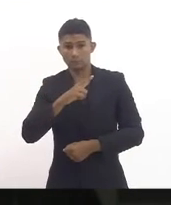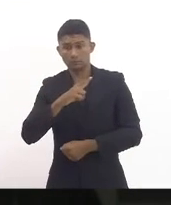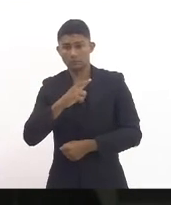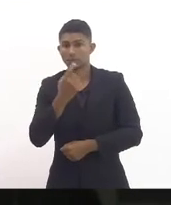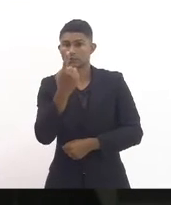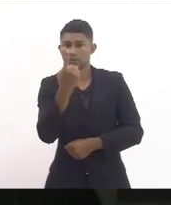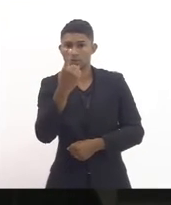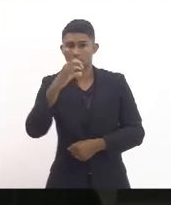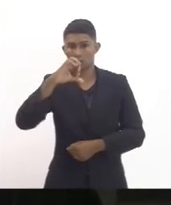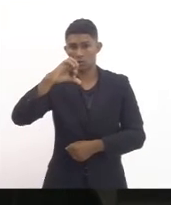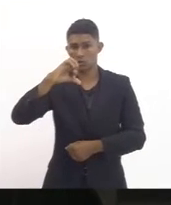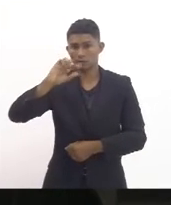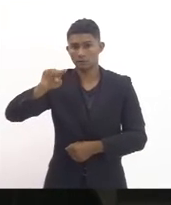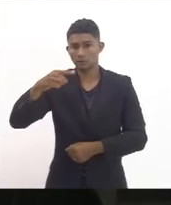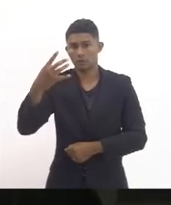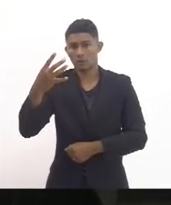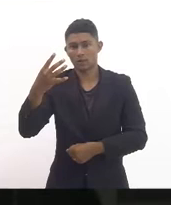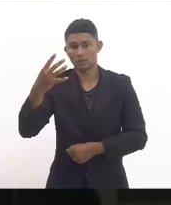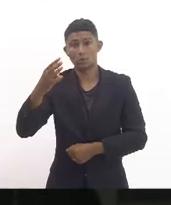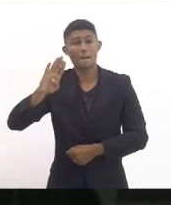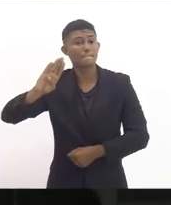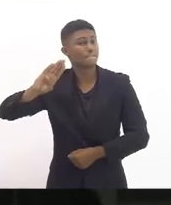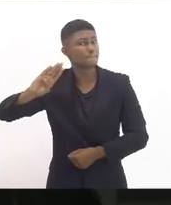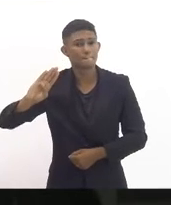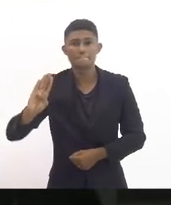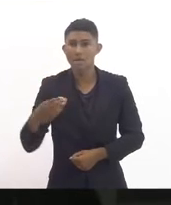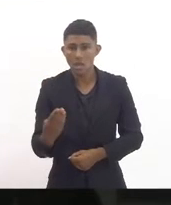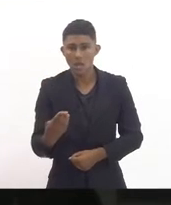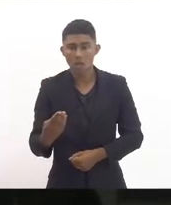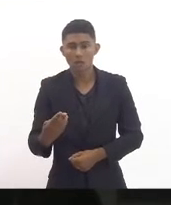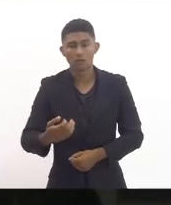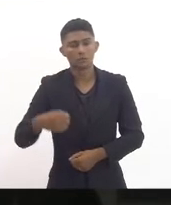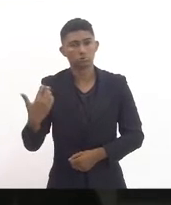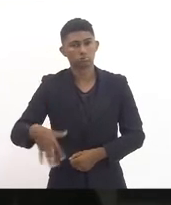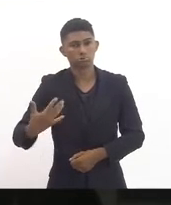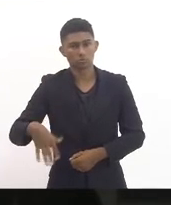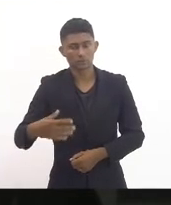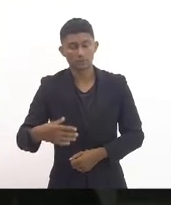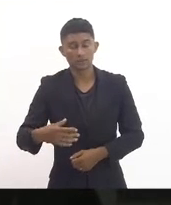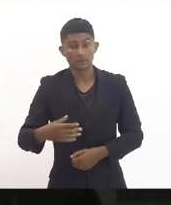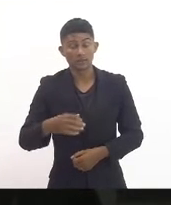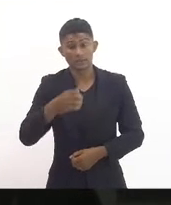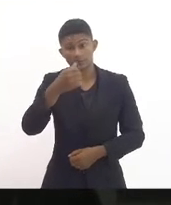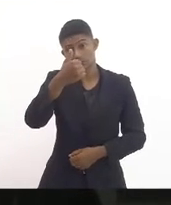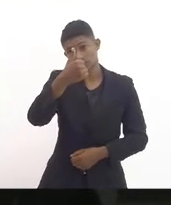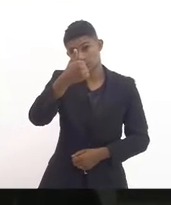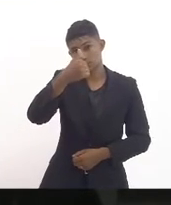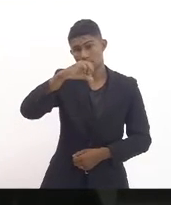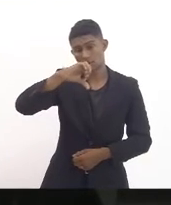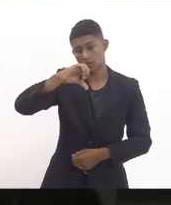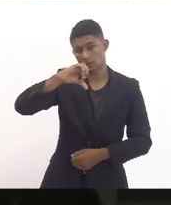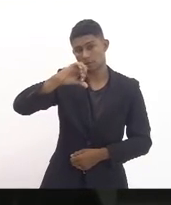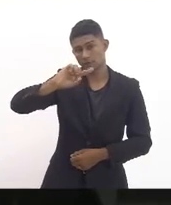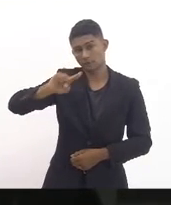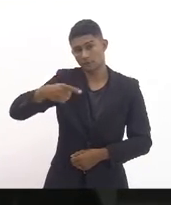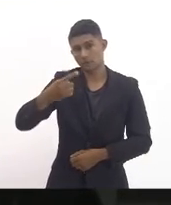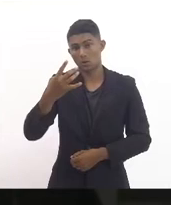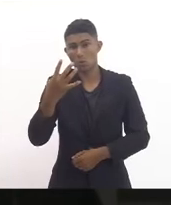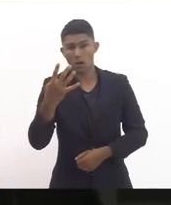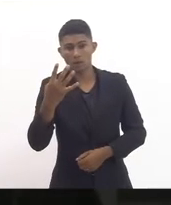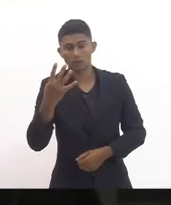4 bilhões eu não falei errado não choro presente 19.4